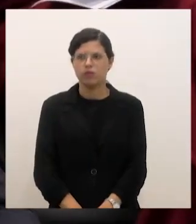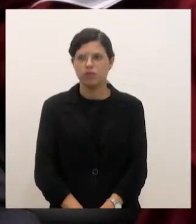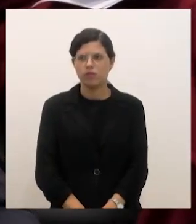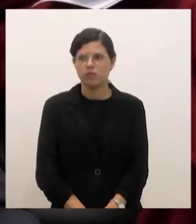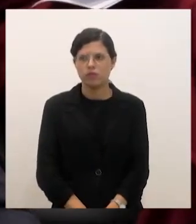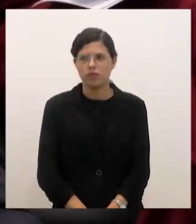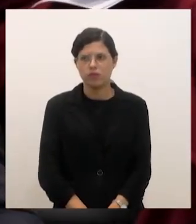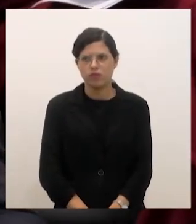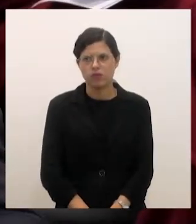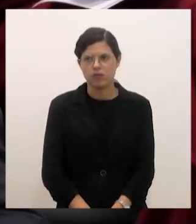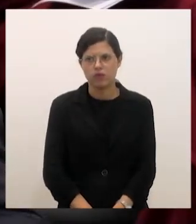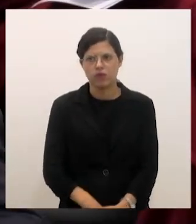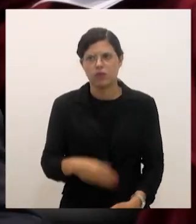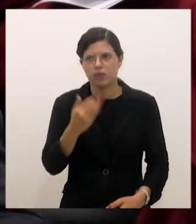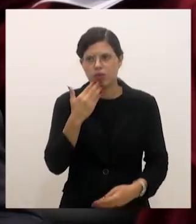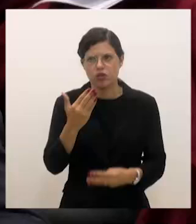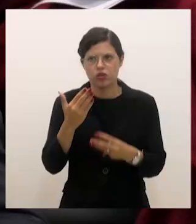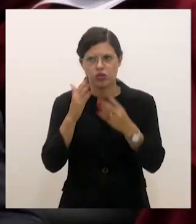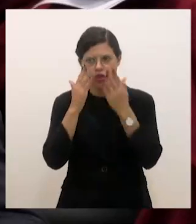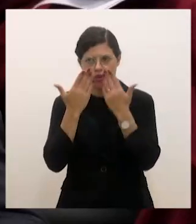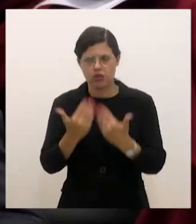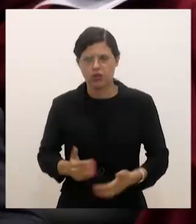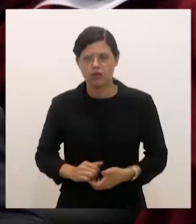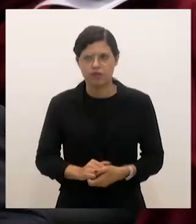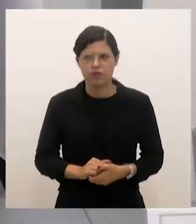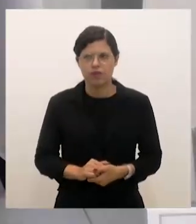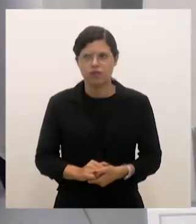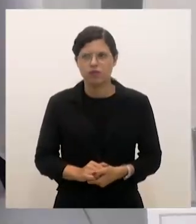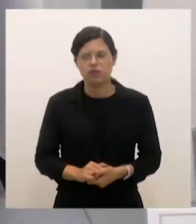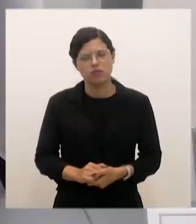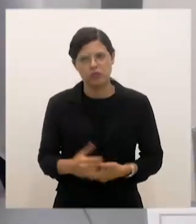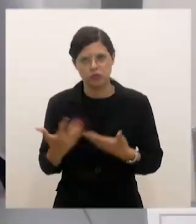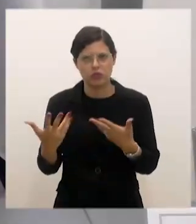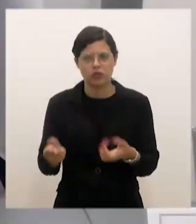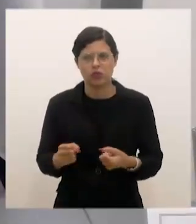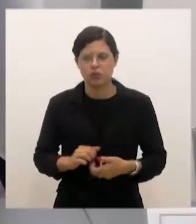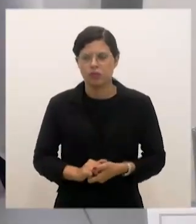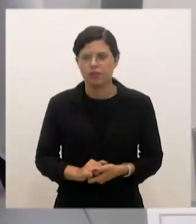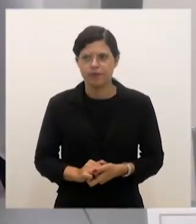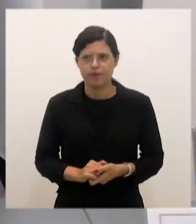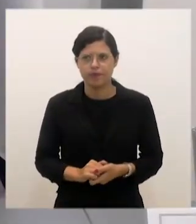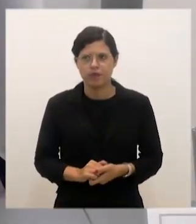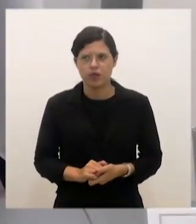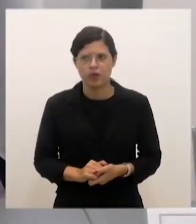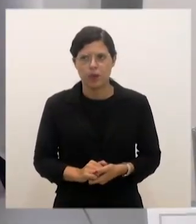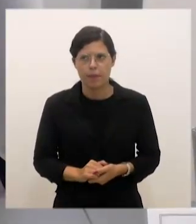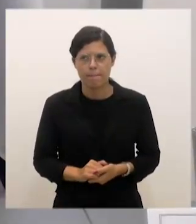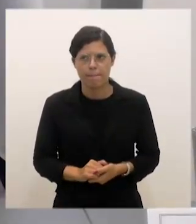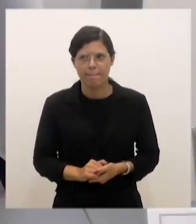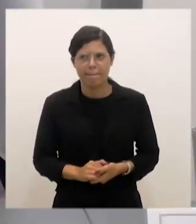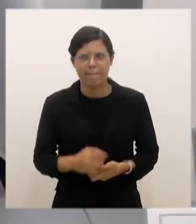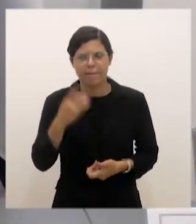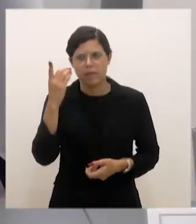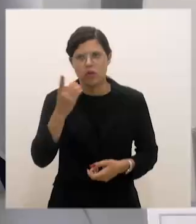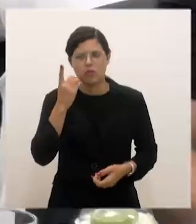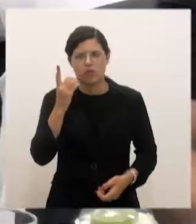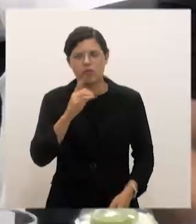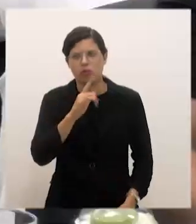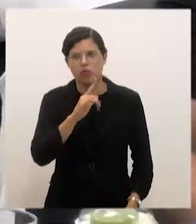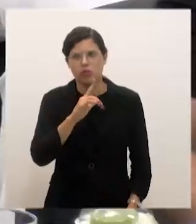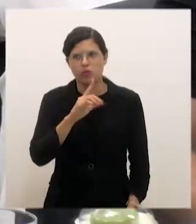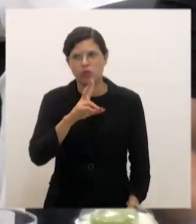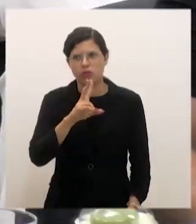Eu gostaria de pedir vista. Vista concedida ao deputado Vinícius Cosolino. Deputado Cosolino, eu